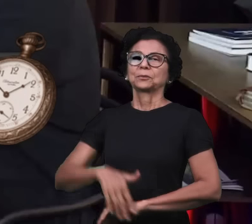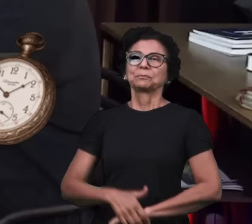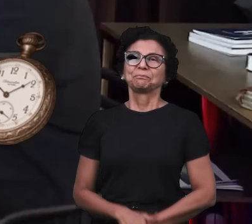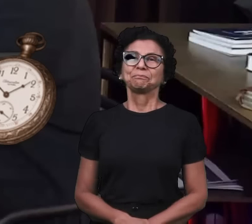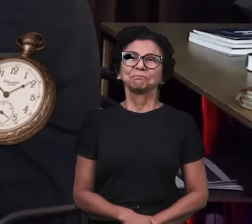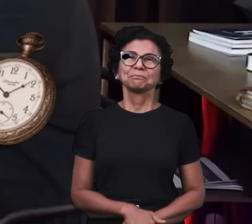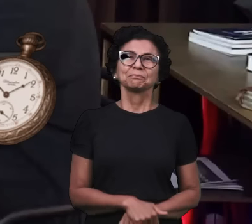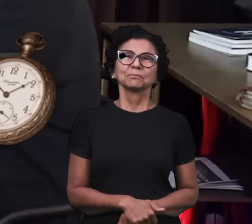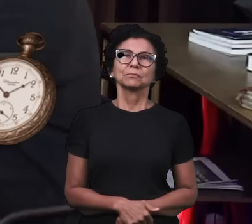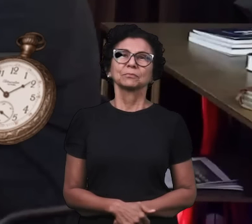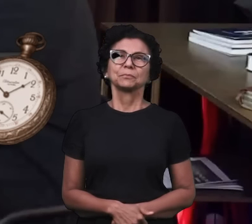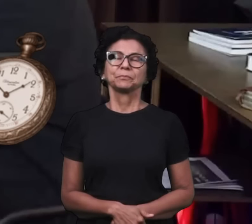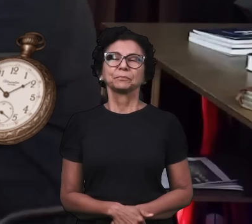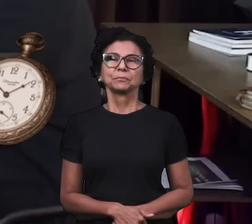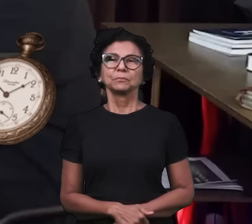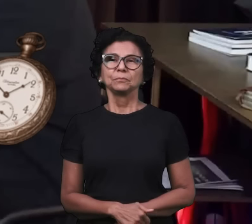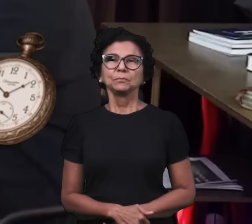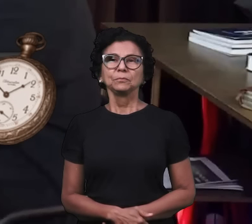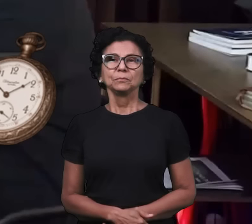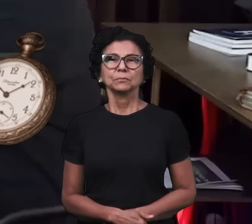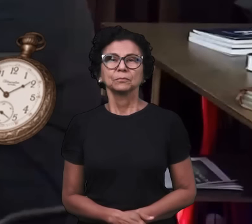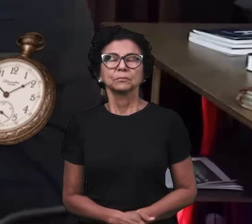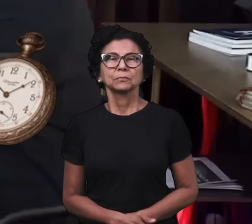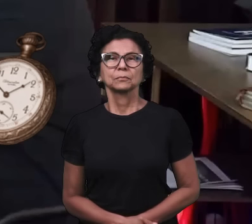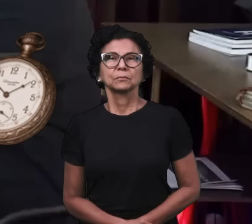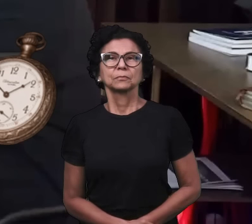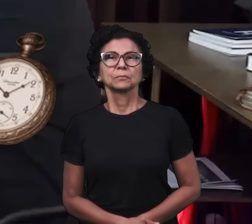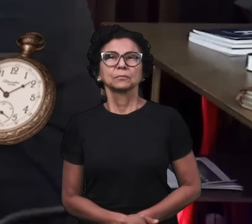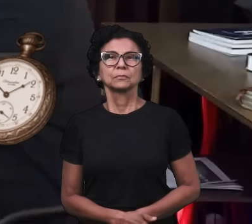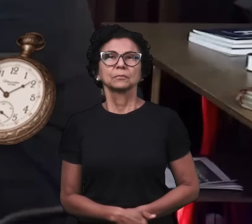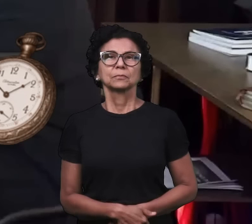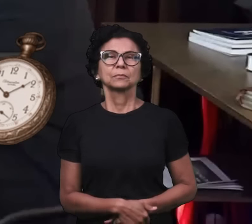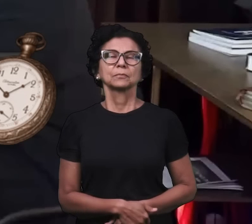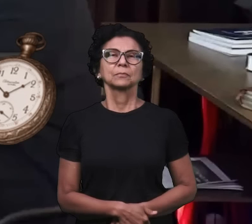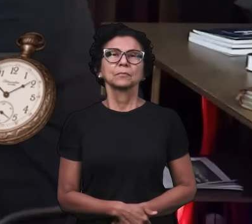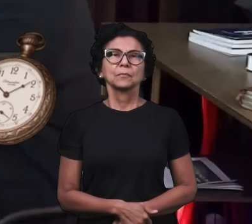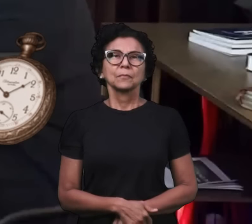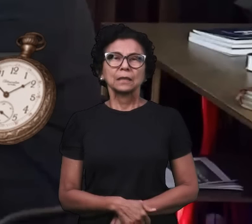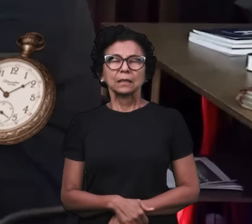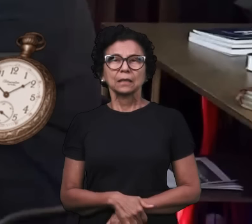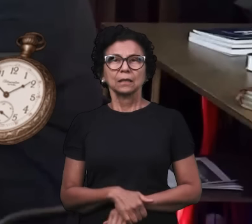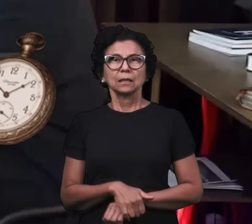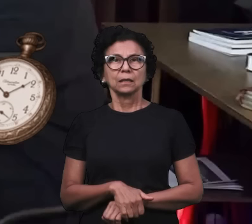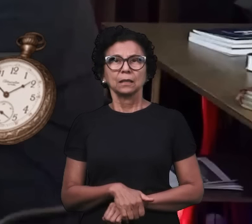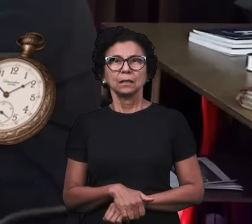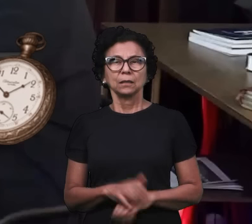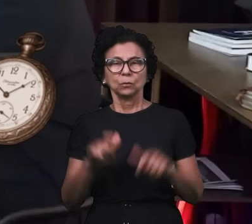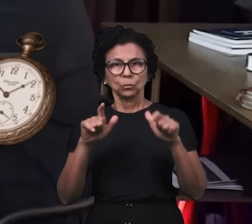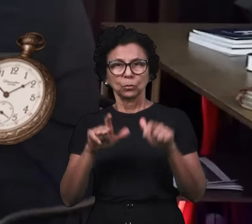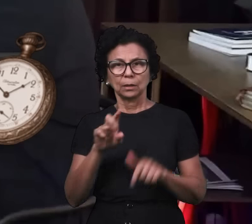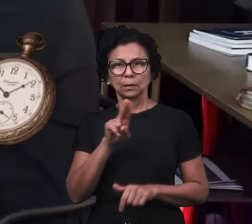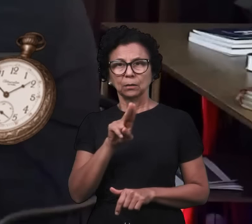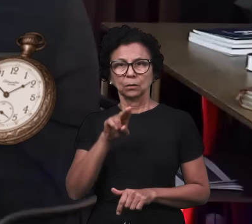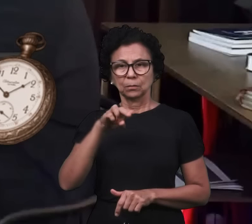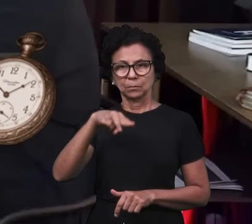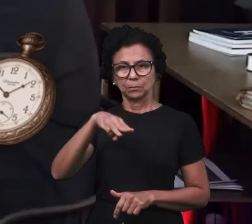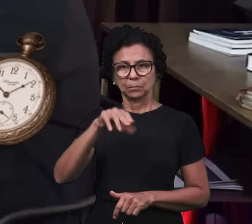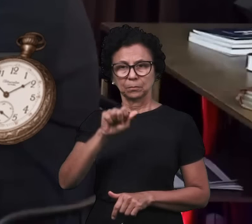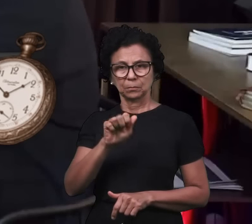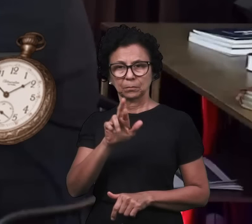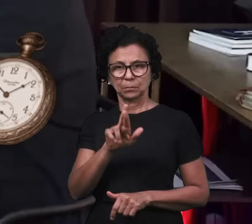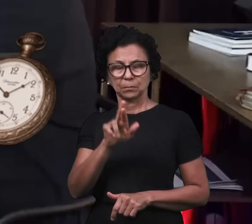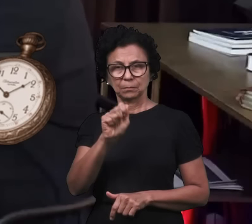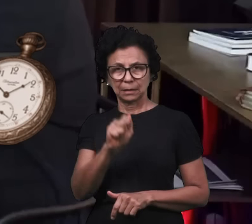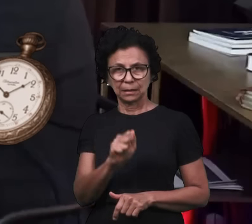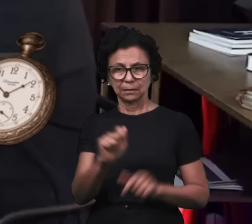que durante essa caminhada ali, entre Elim e Mara e Refidim ali, falta